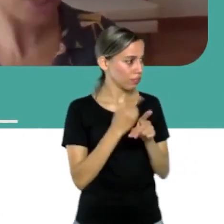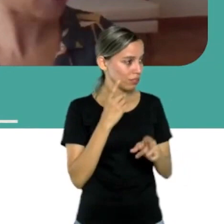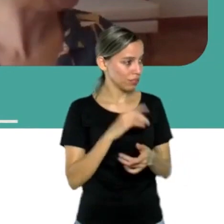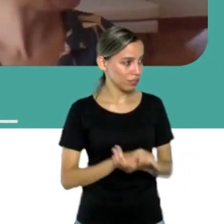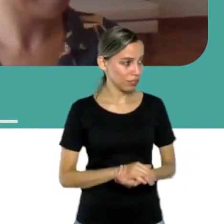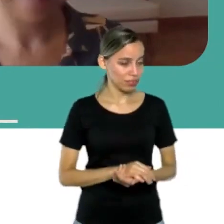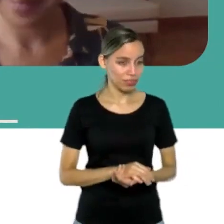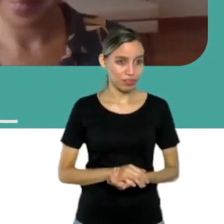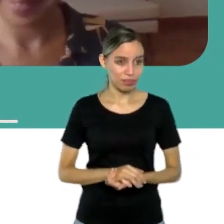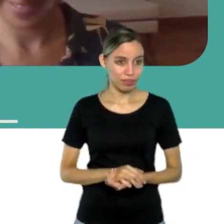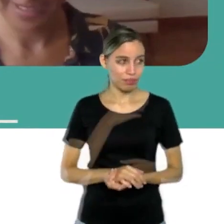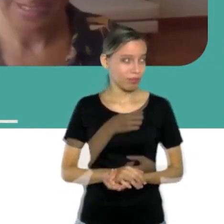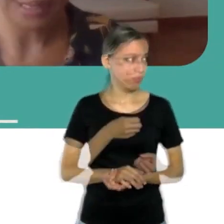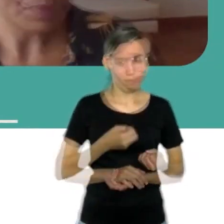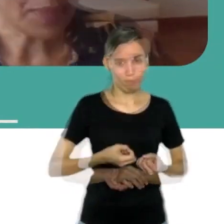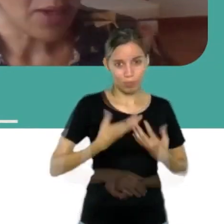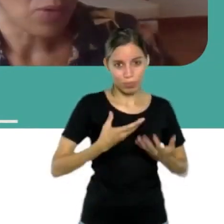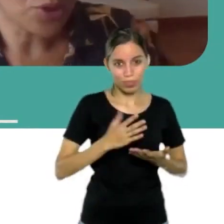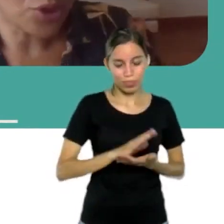Achei.